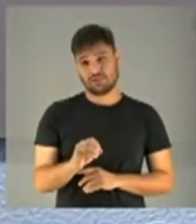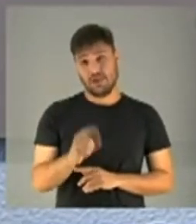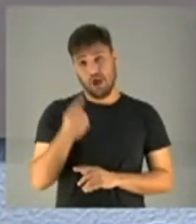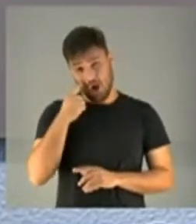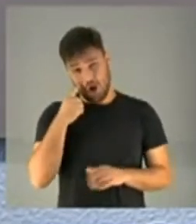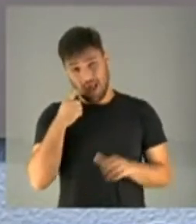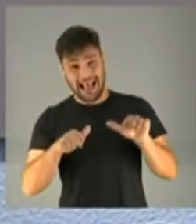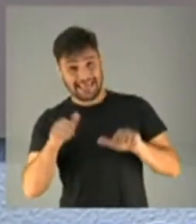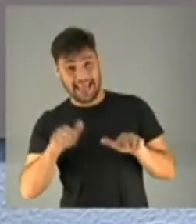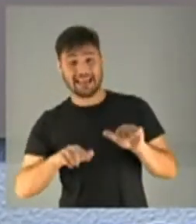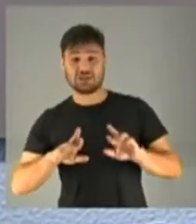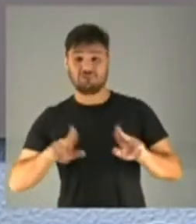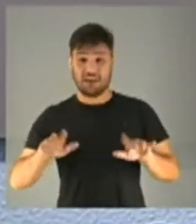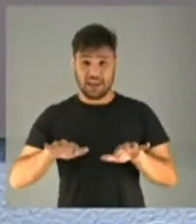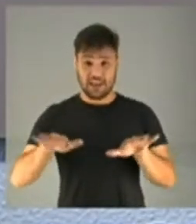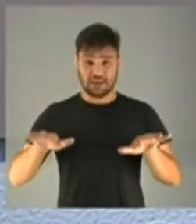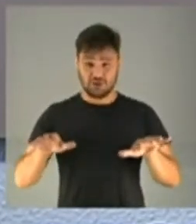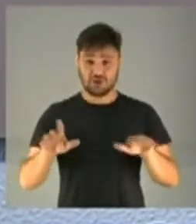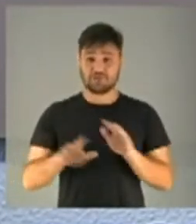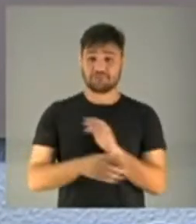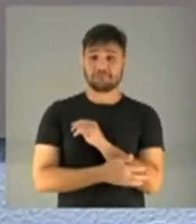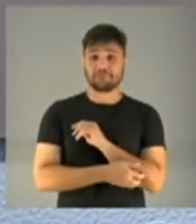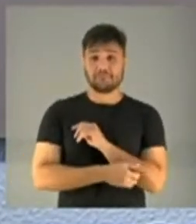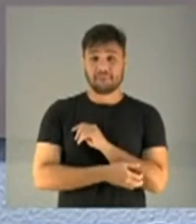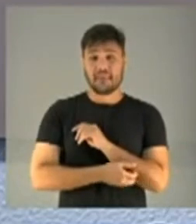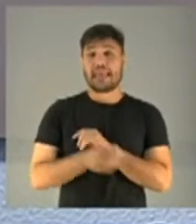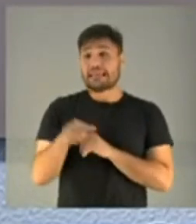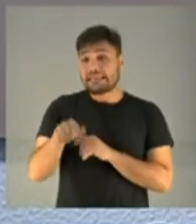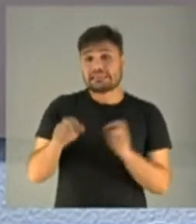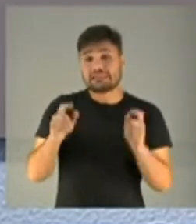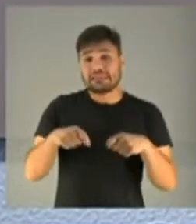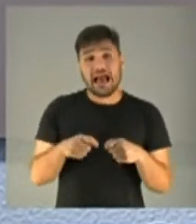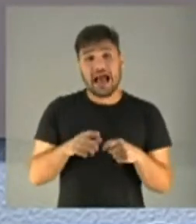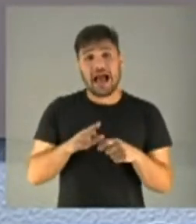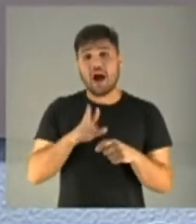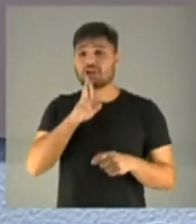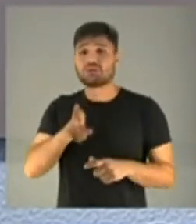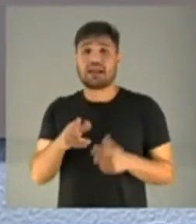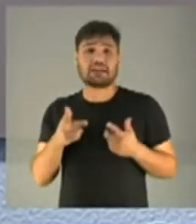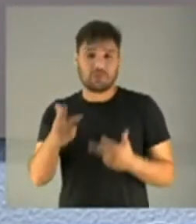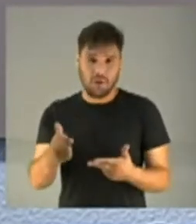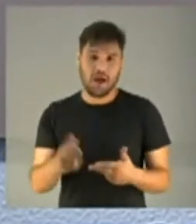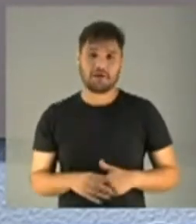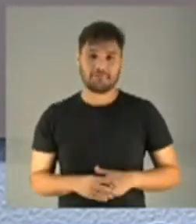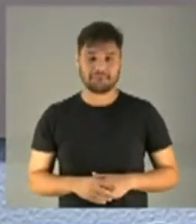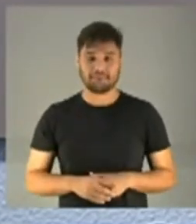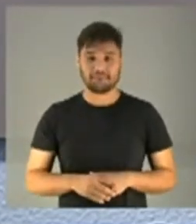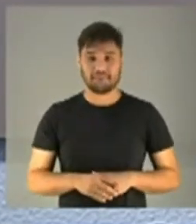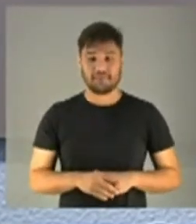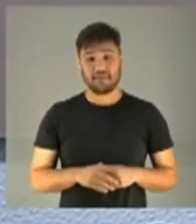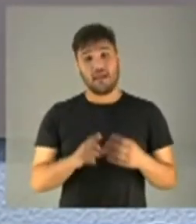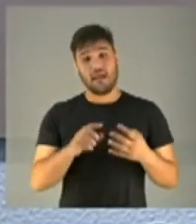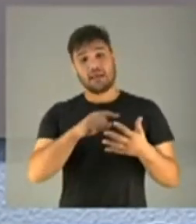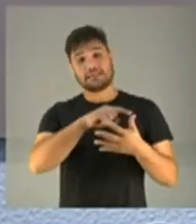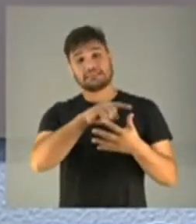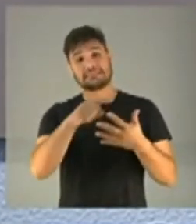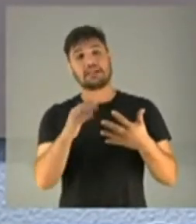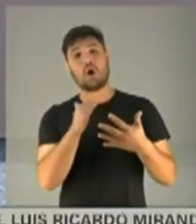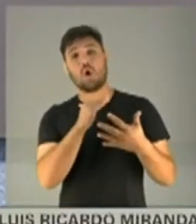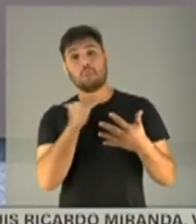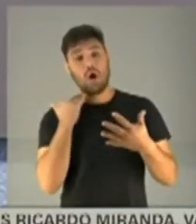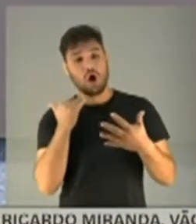análise diferente da anterior e que chega exatamente na mesma conclusão. 4 de cada 5 mortes teriam